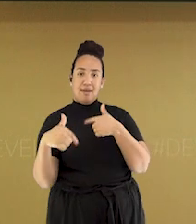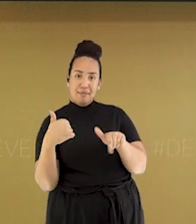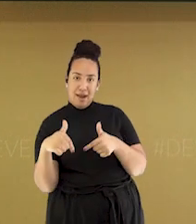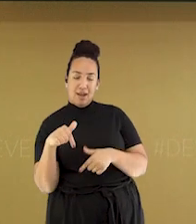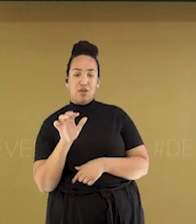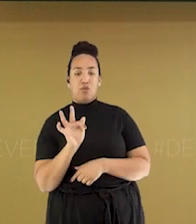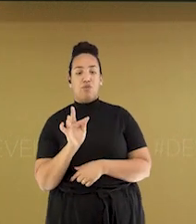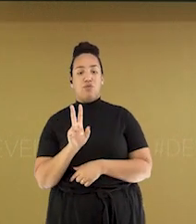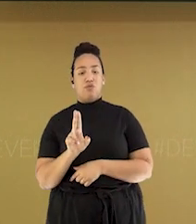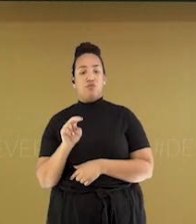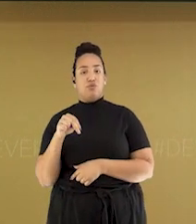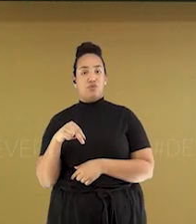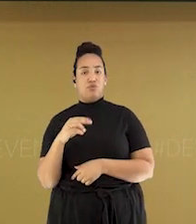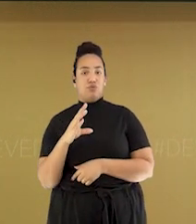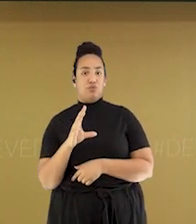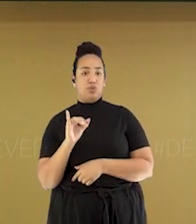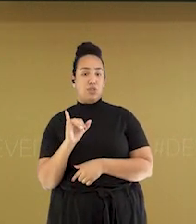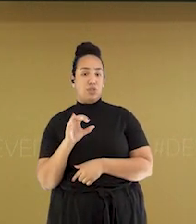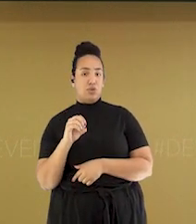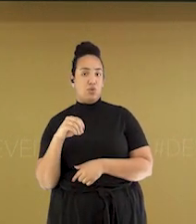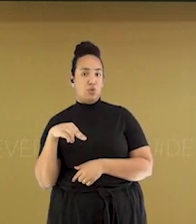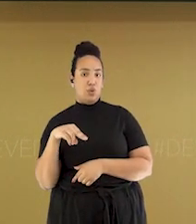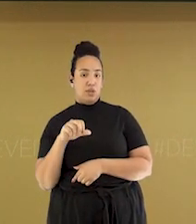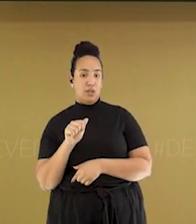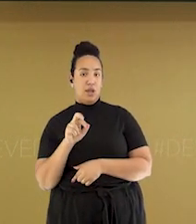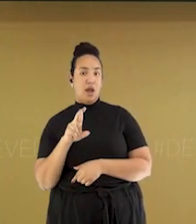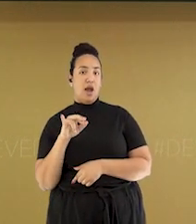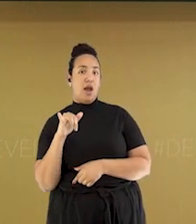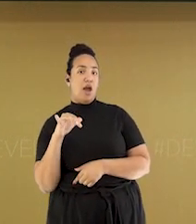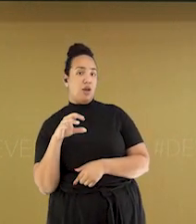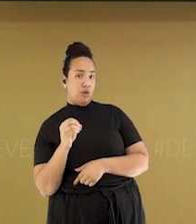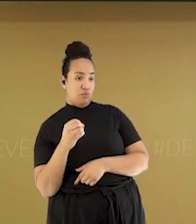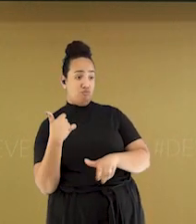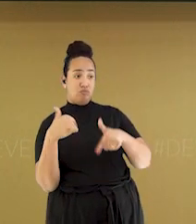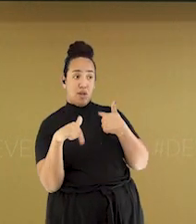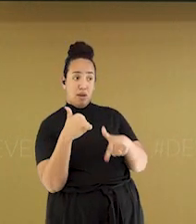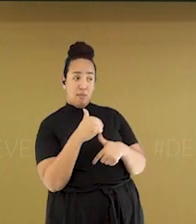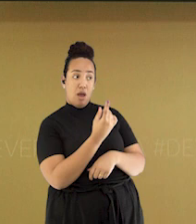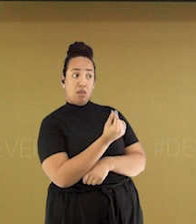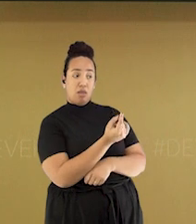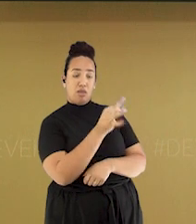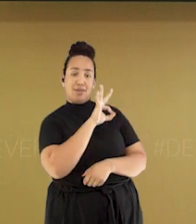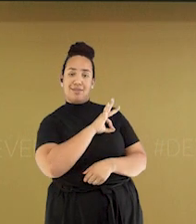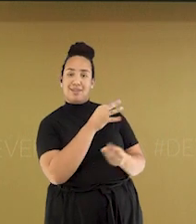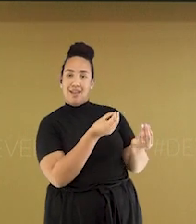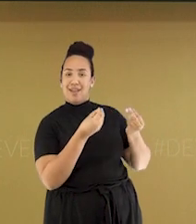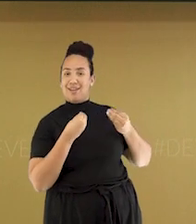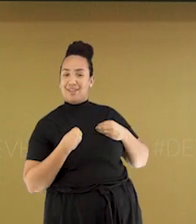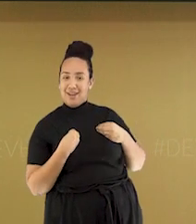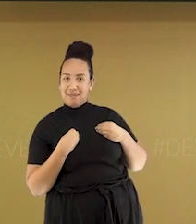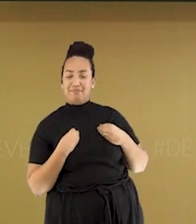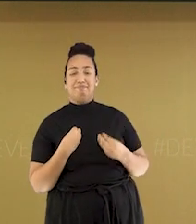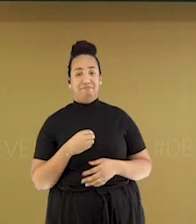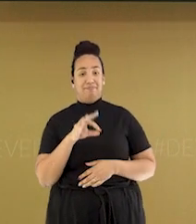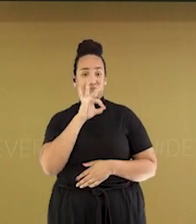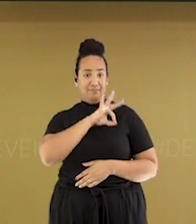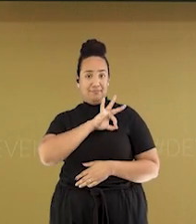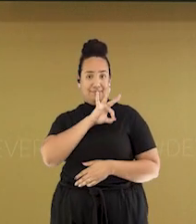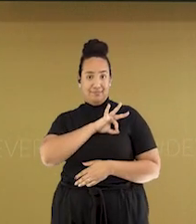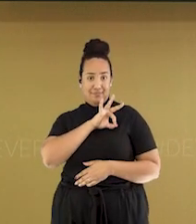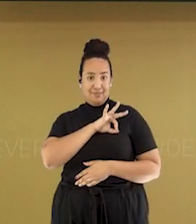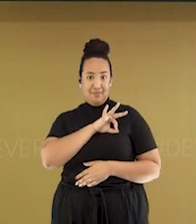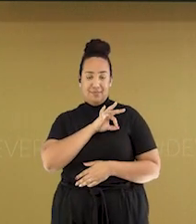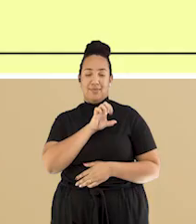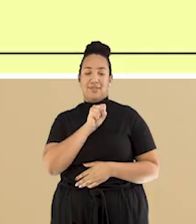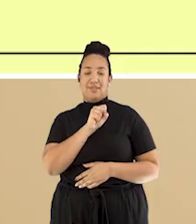que é contratada e que trabalha para o patrão em troca de dinheiro. A esse dinheiro damos o nome de